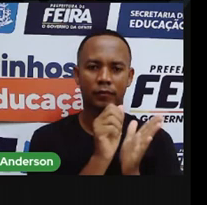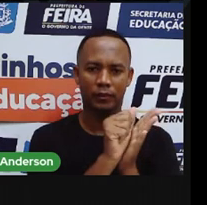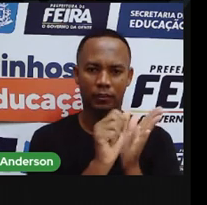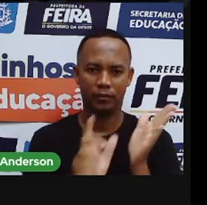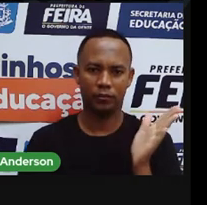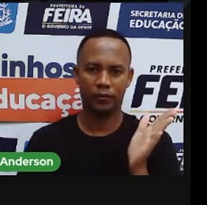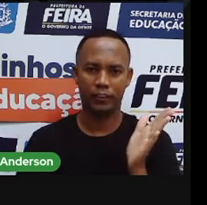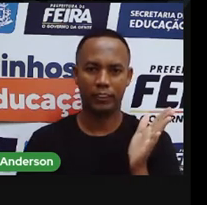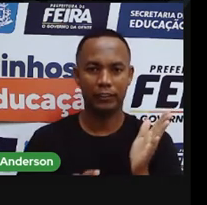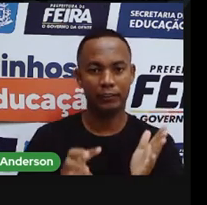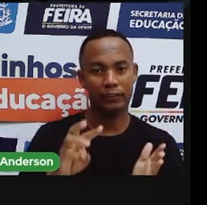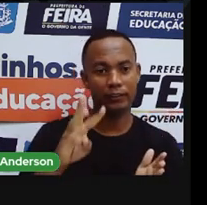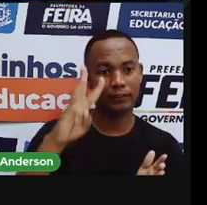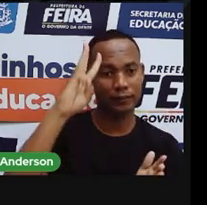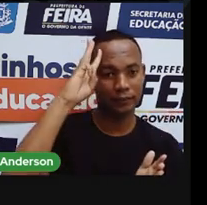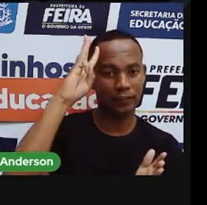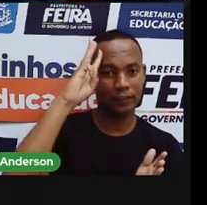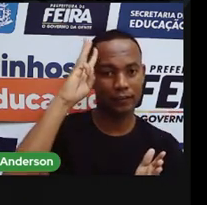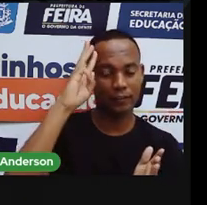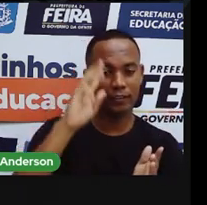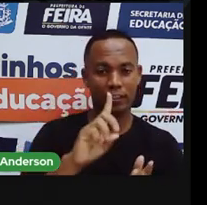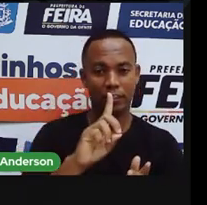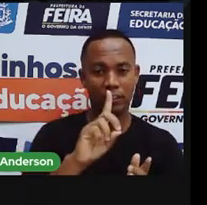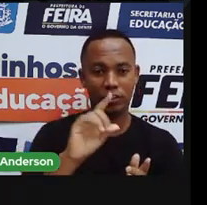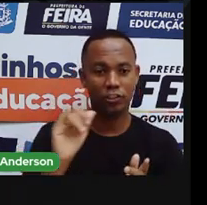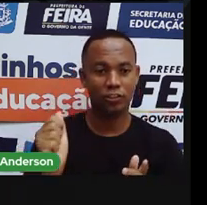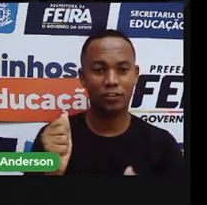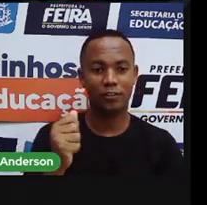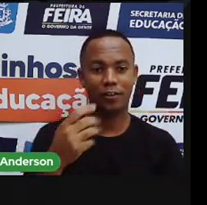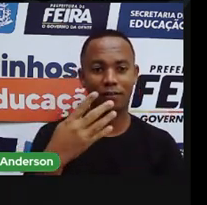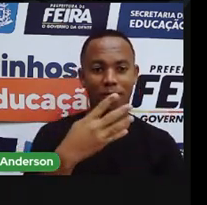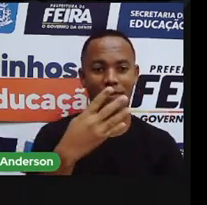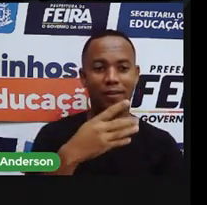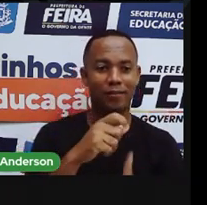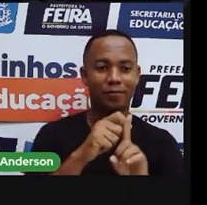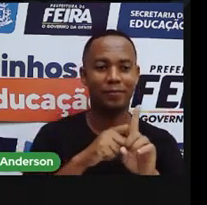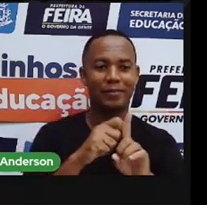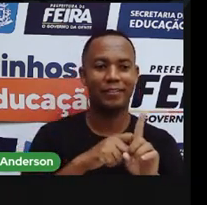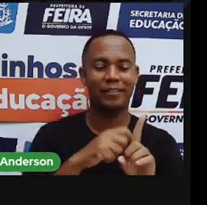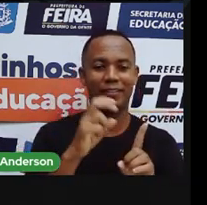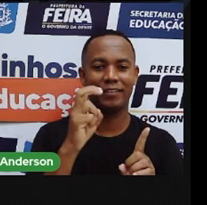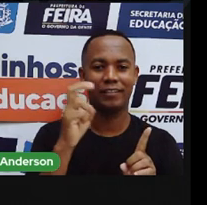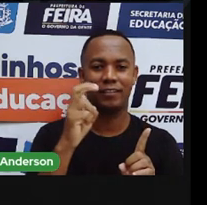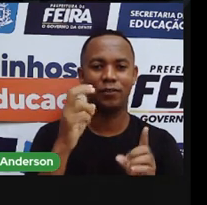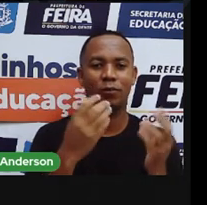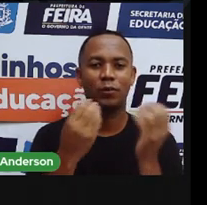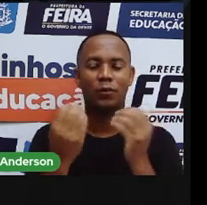de terça-feira, dia 4 do mês 5. Bom,